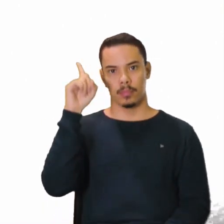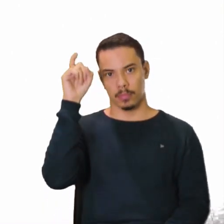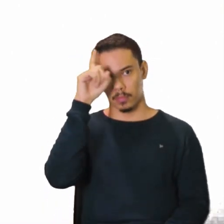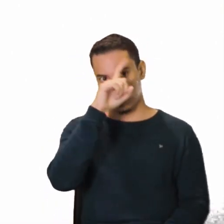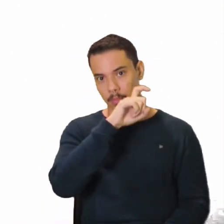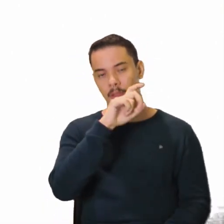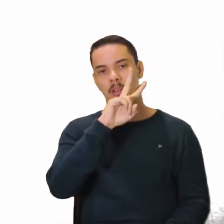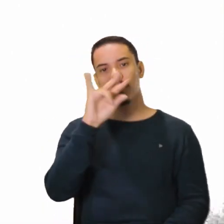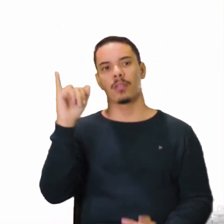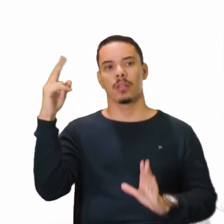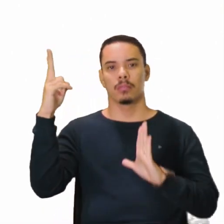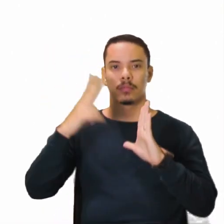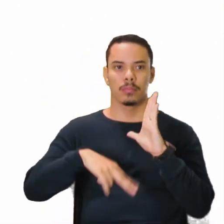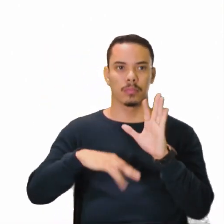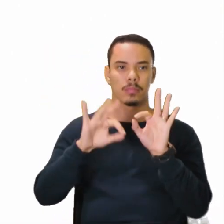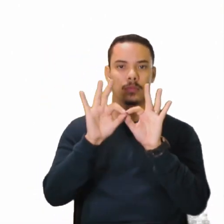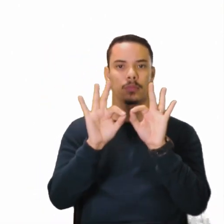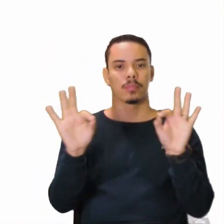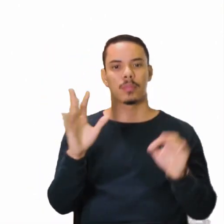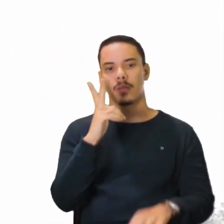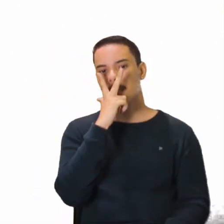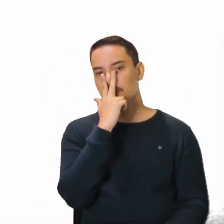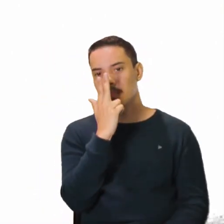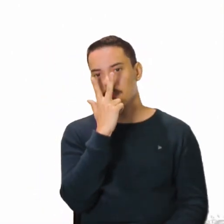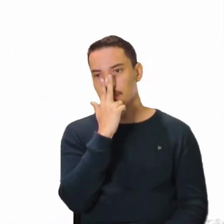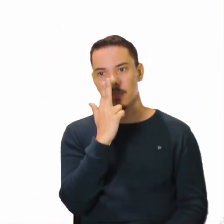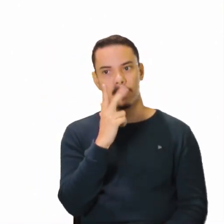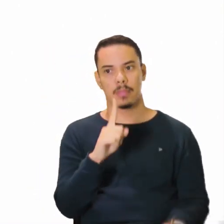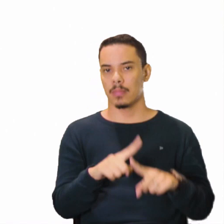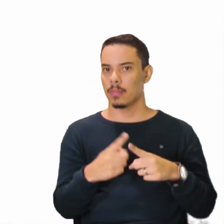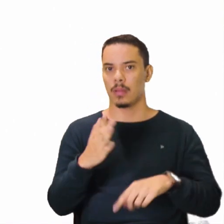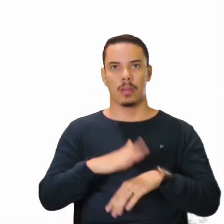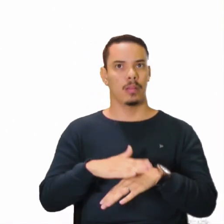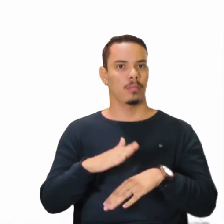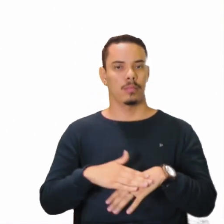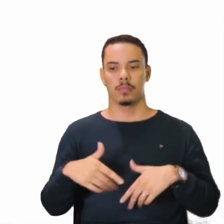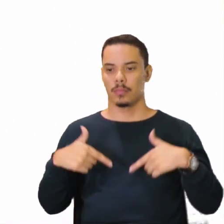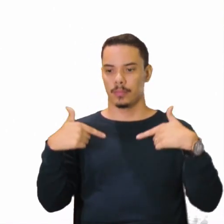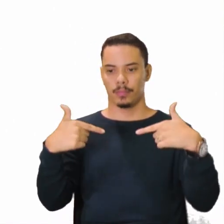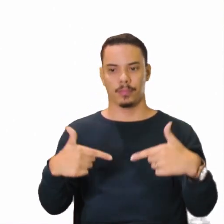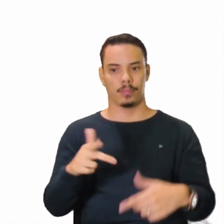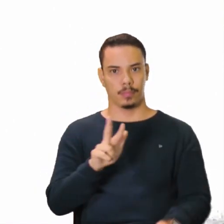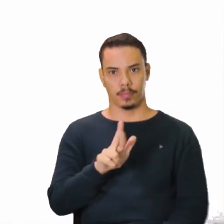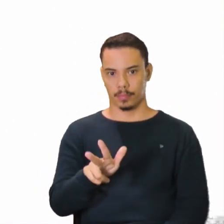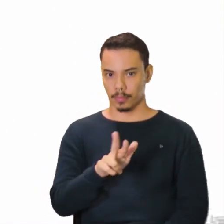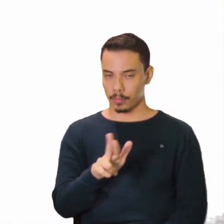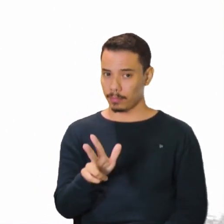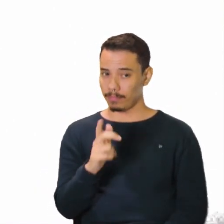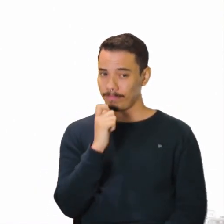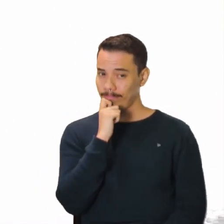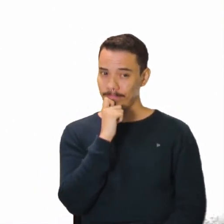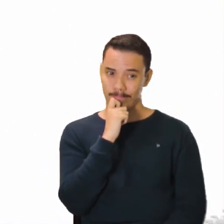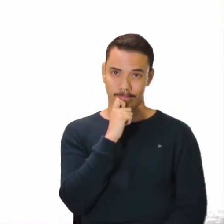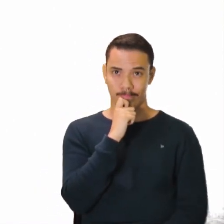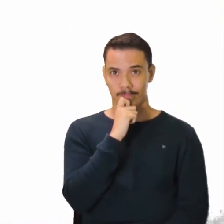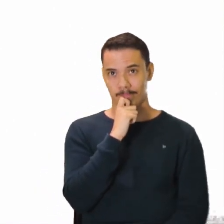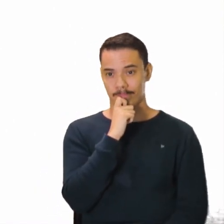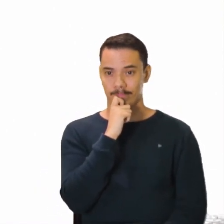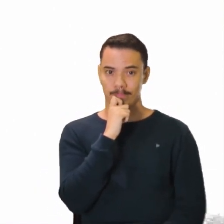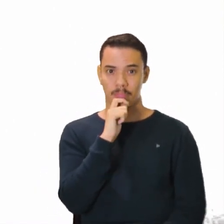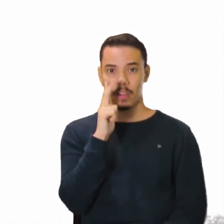ele vai ler a frase, parecia pesada, mas não está dizendo uma ação. Eu acho que ele foi assim, pesado, ele foi logo pegando